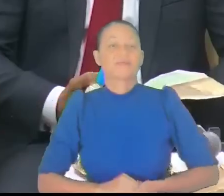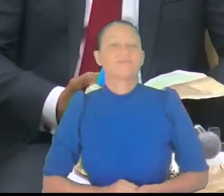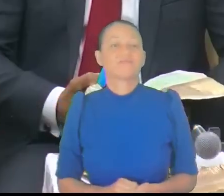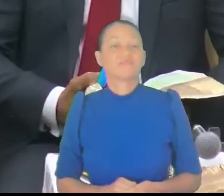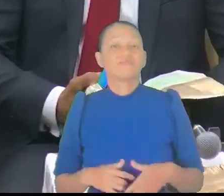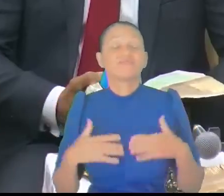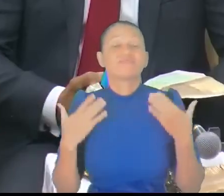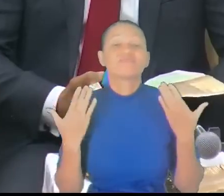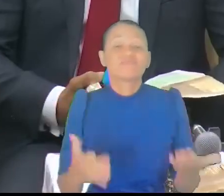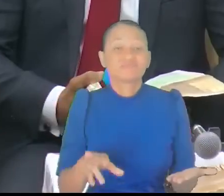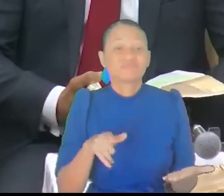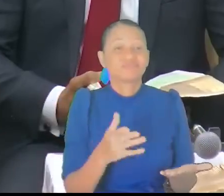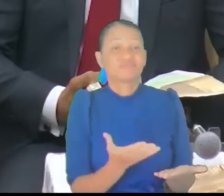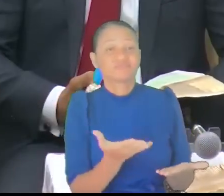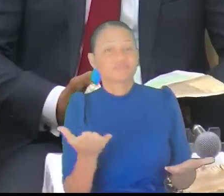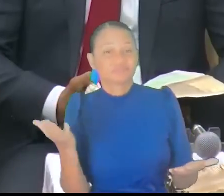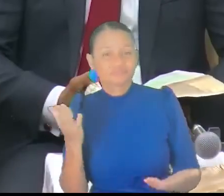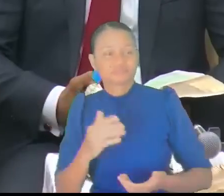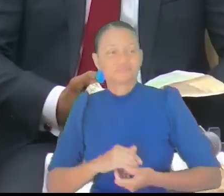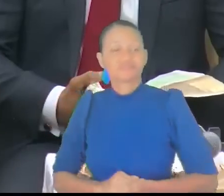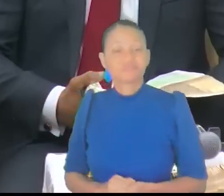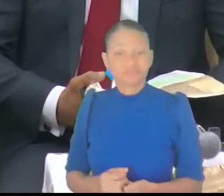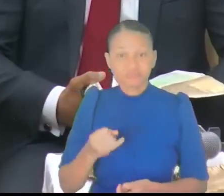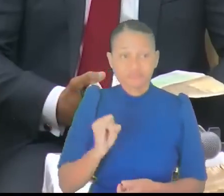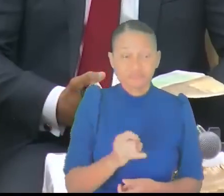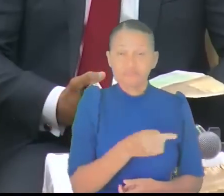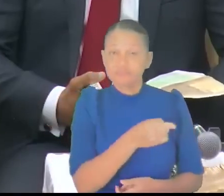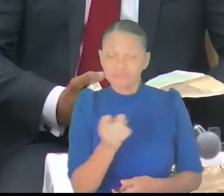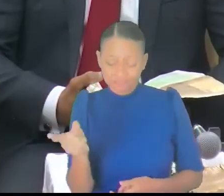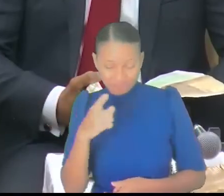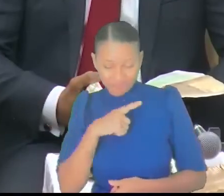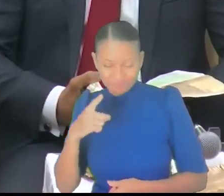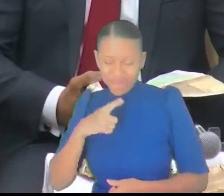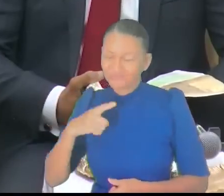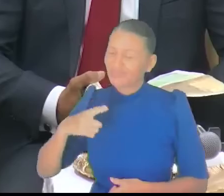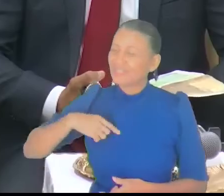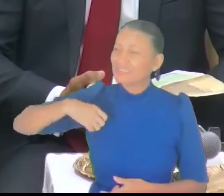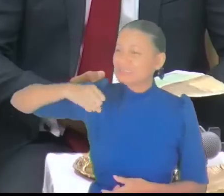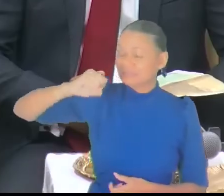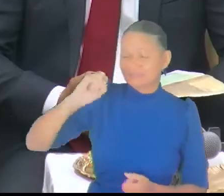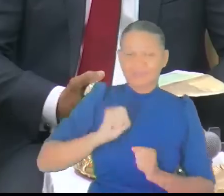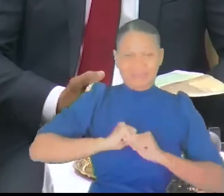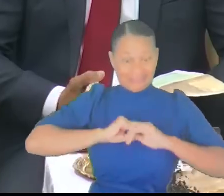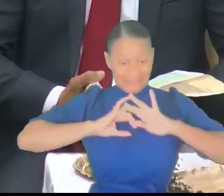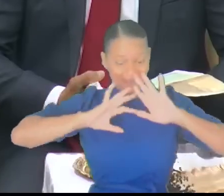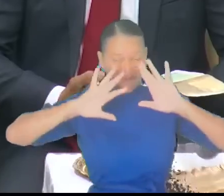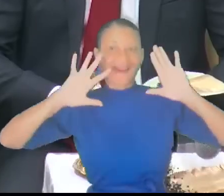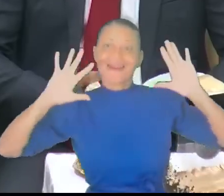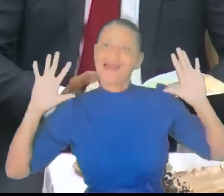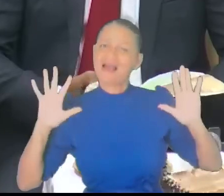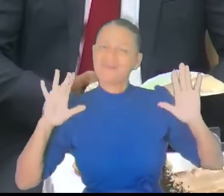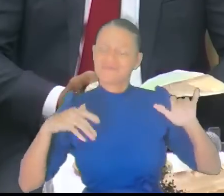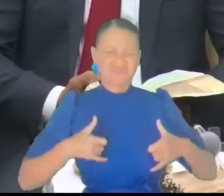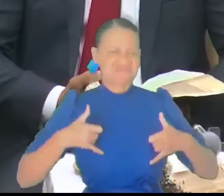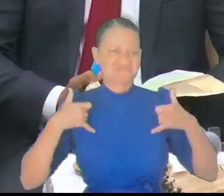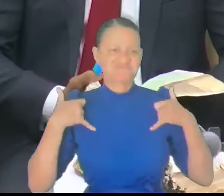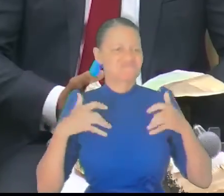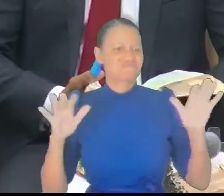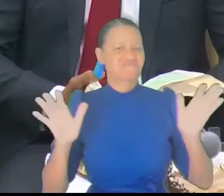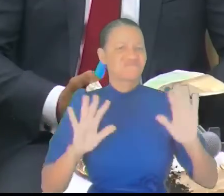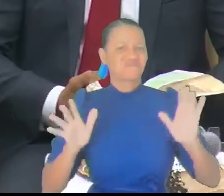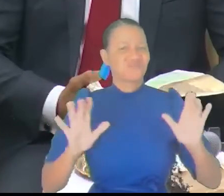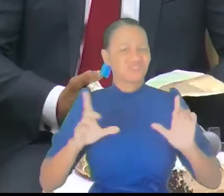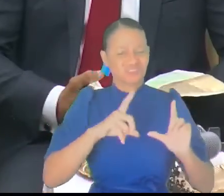Então, meu irmão, se você tem uma luzinha, não fique vaidoso. Você é lua, você não é